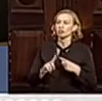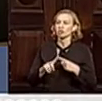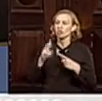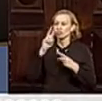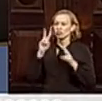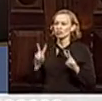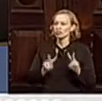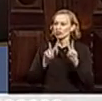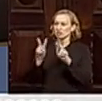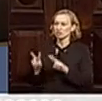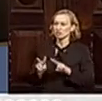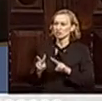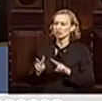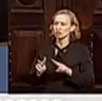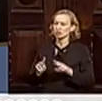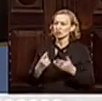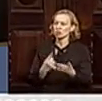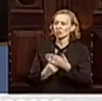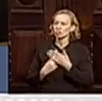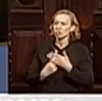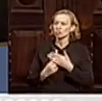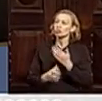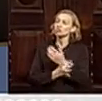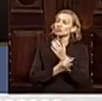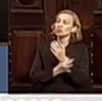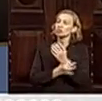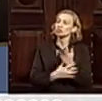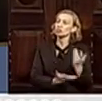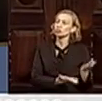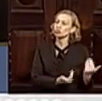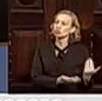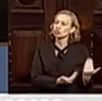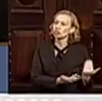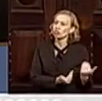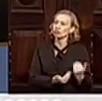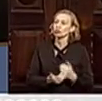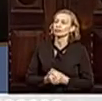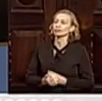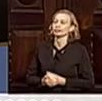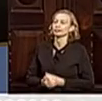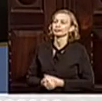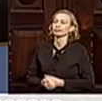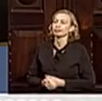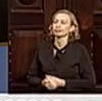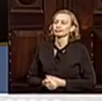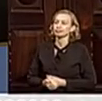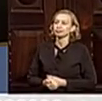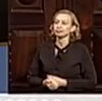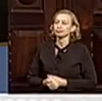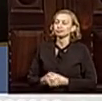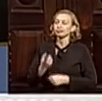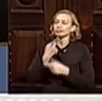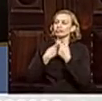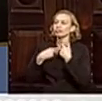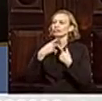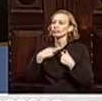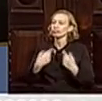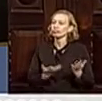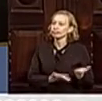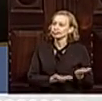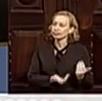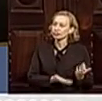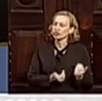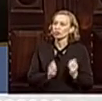dos jovens e a possibilidade de uma experiência plena no legislativo. Desejamos que os jovens